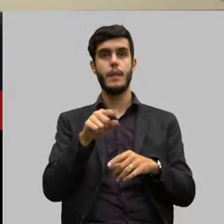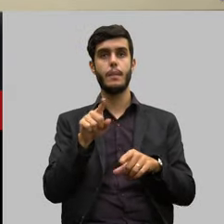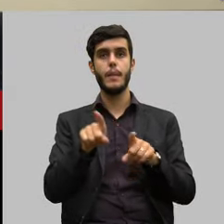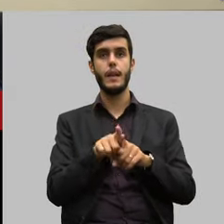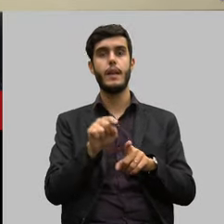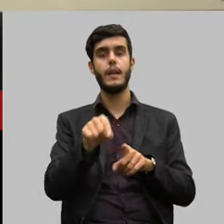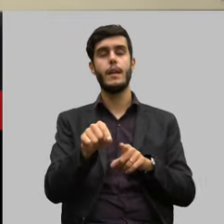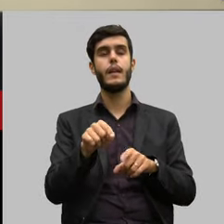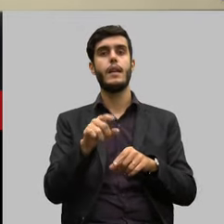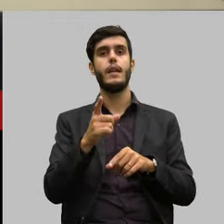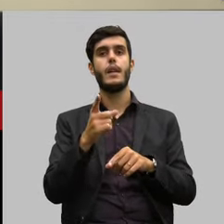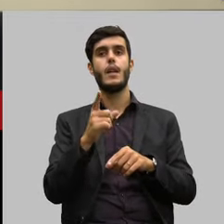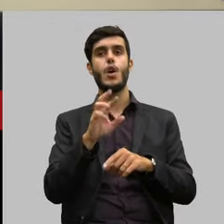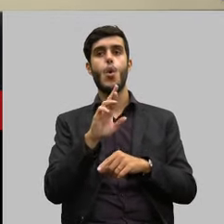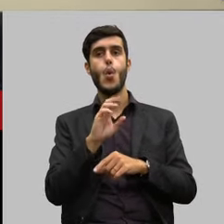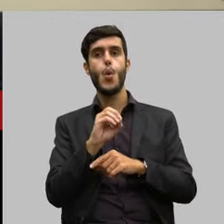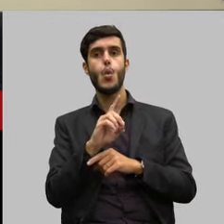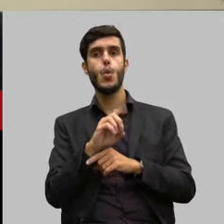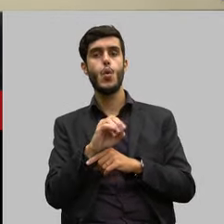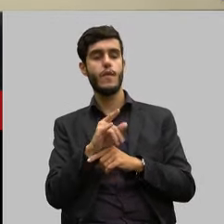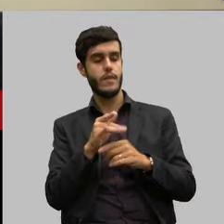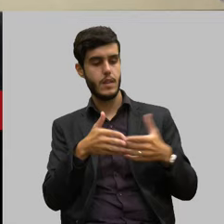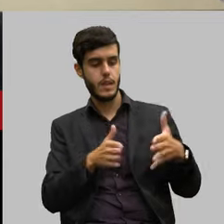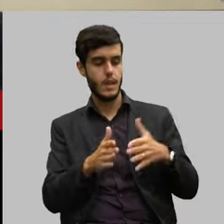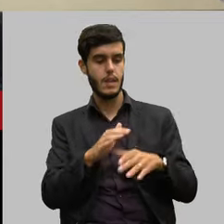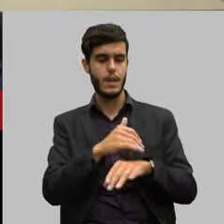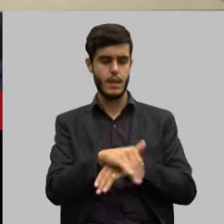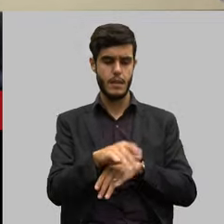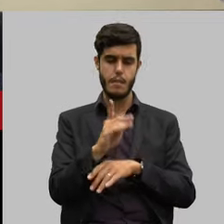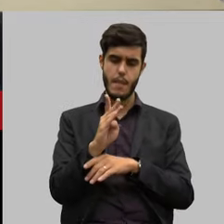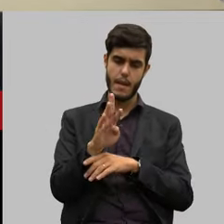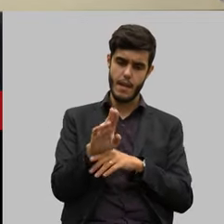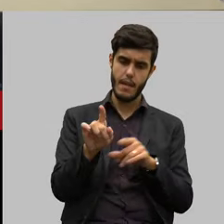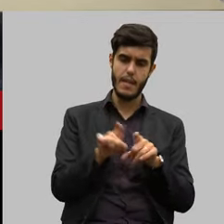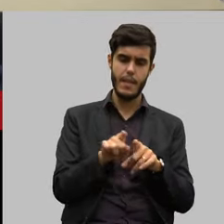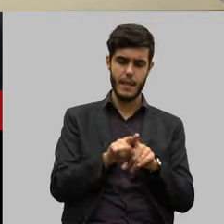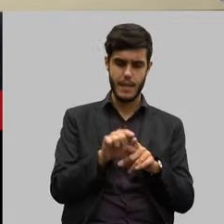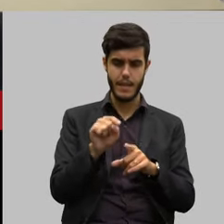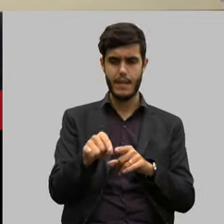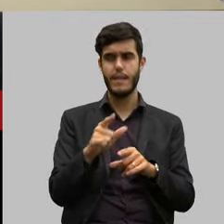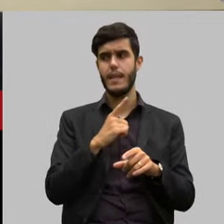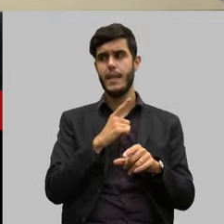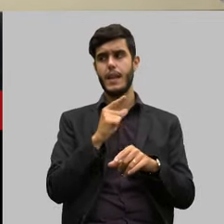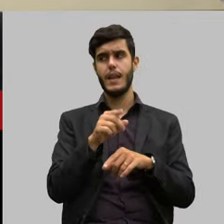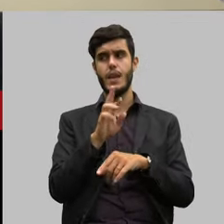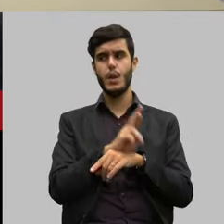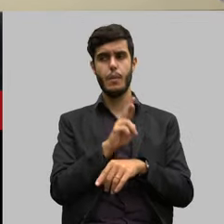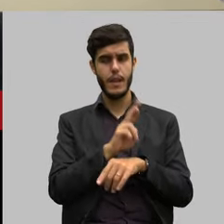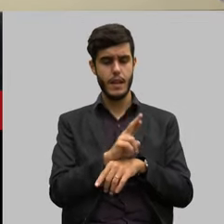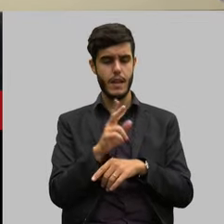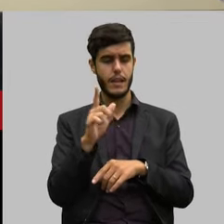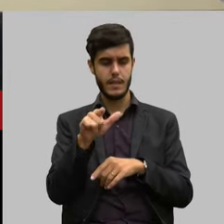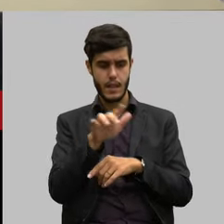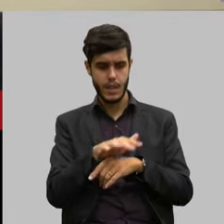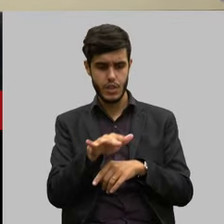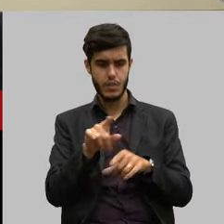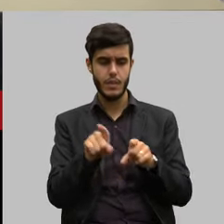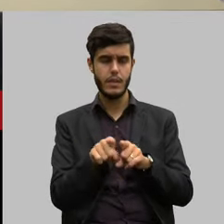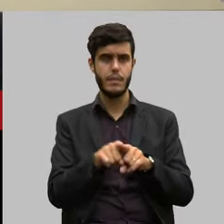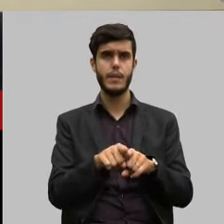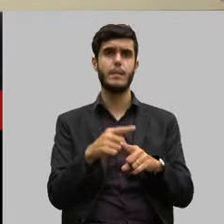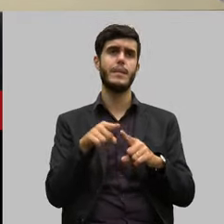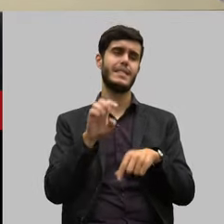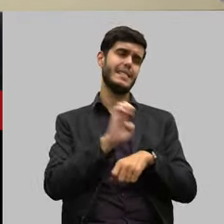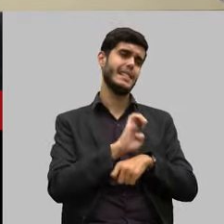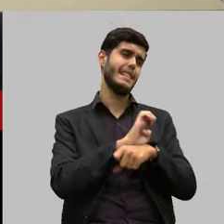rodovias de de centenas de quilômetros sendo sendo recuperados em nossa região também mas em todo o estado